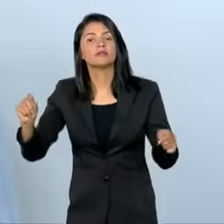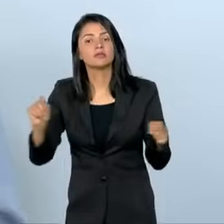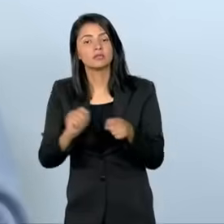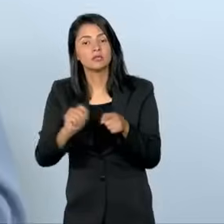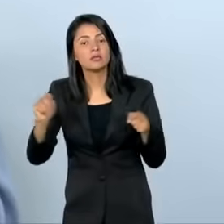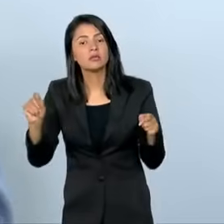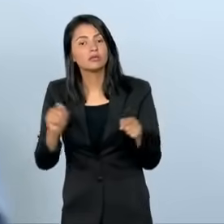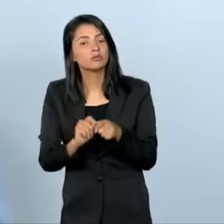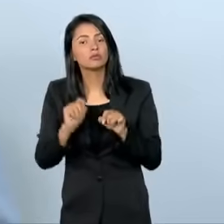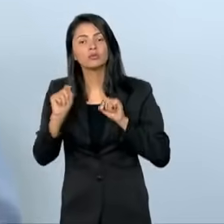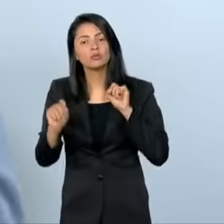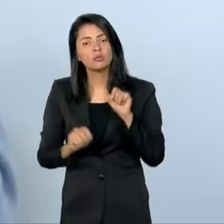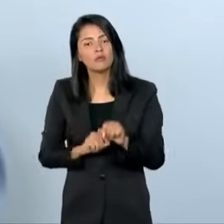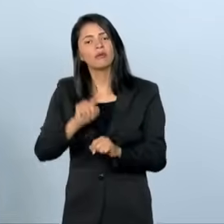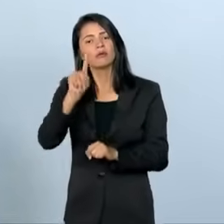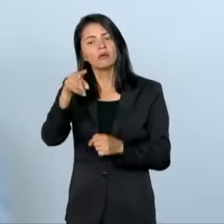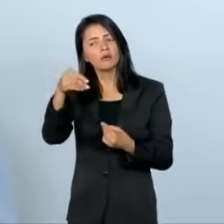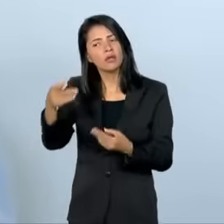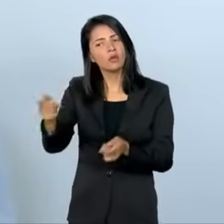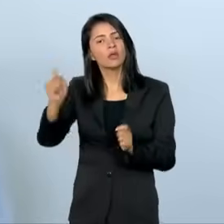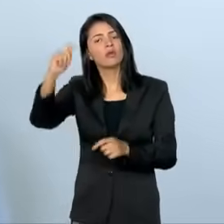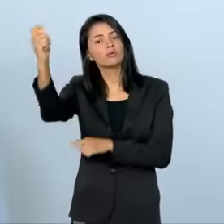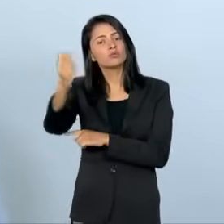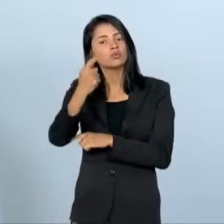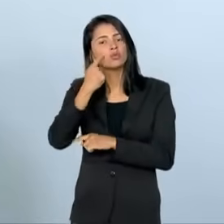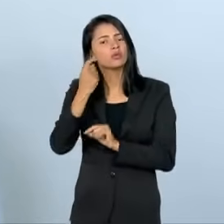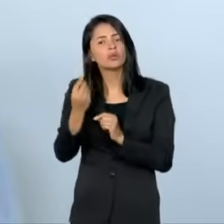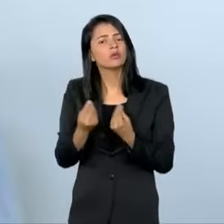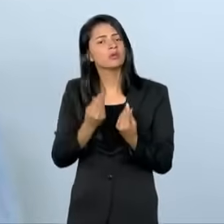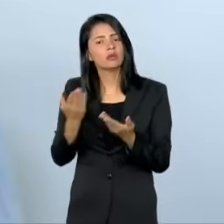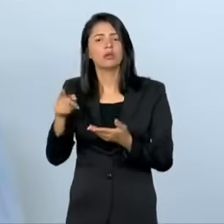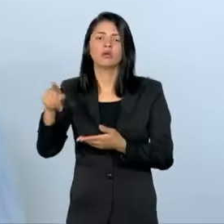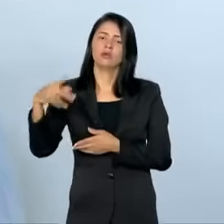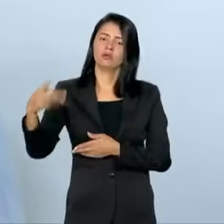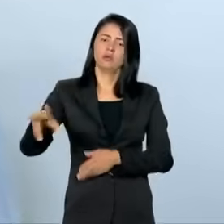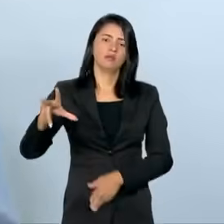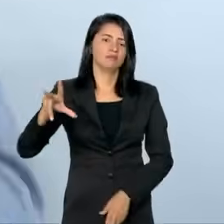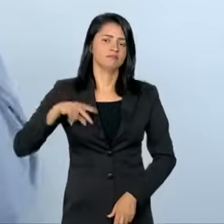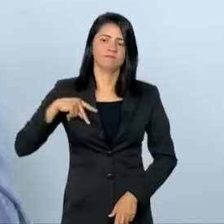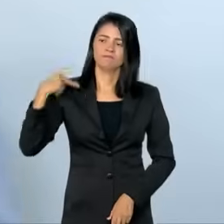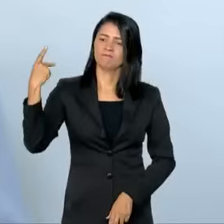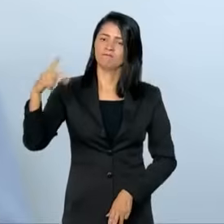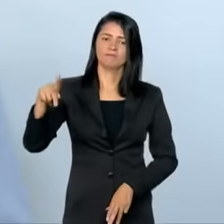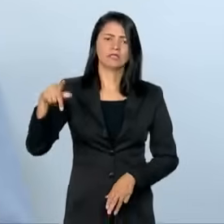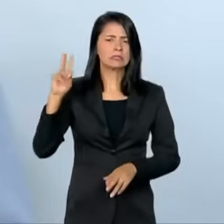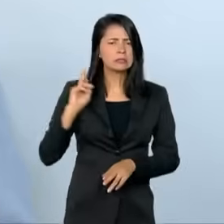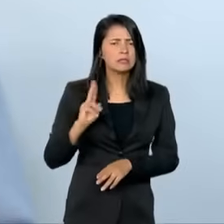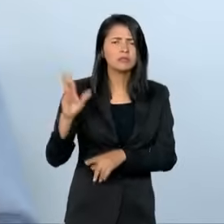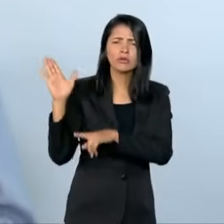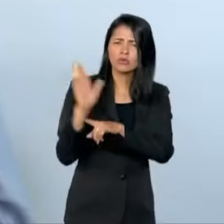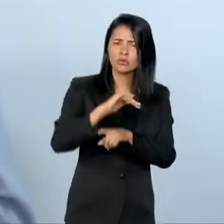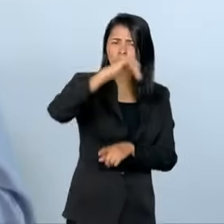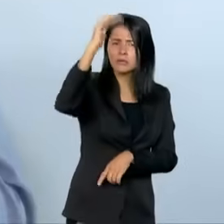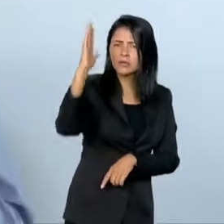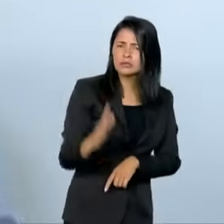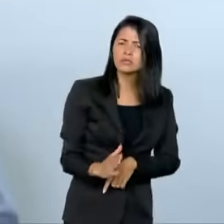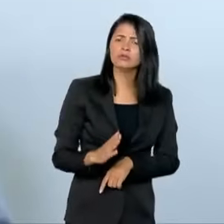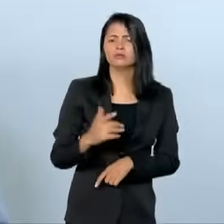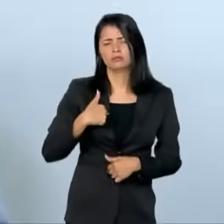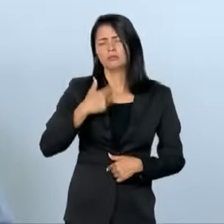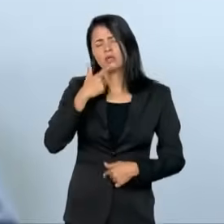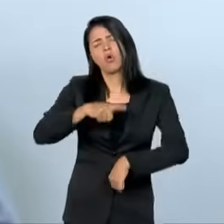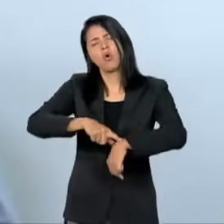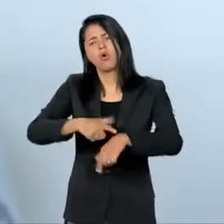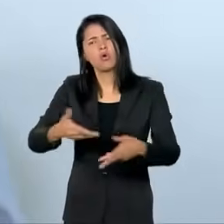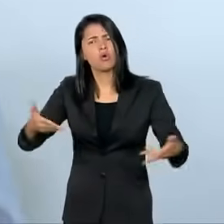é dando ao Rio Grande do Sul aquilo que ele merece. Se ele sempre ajudou o Brasil, eu acho que está na